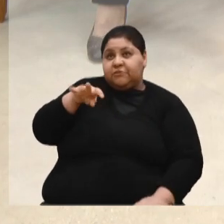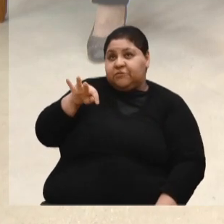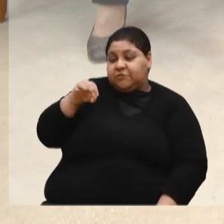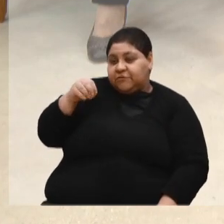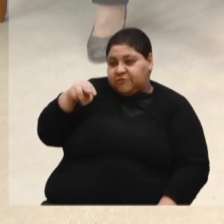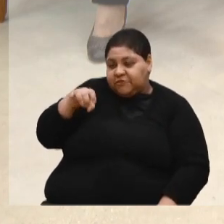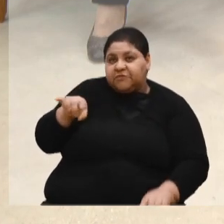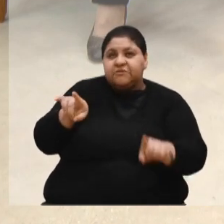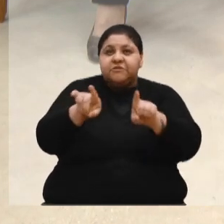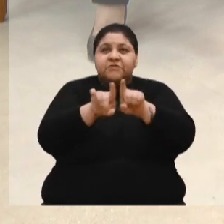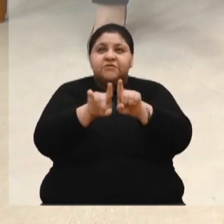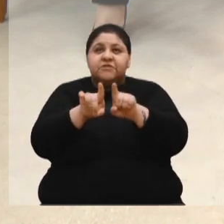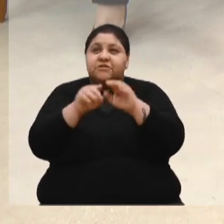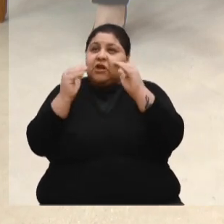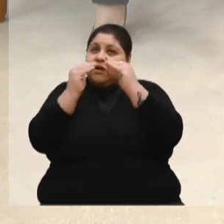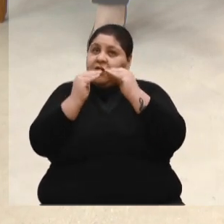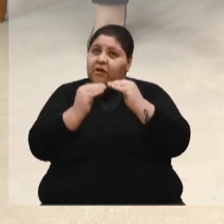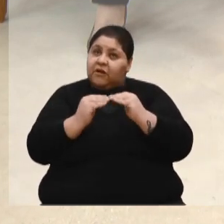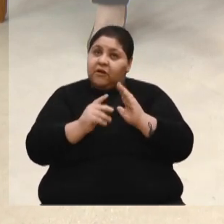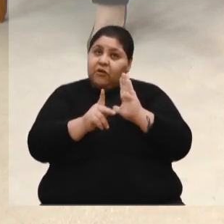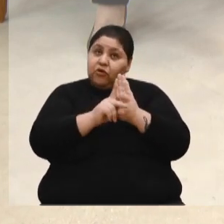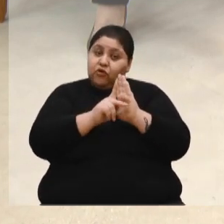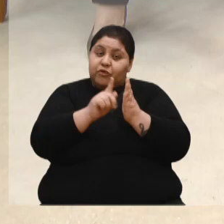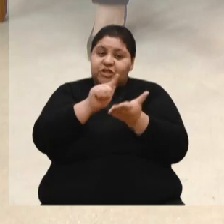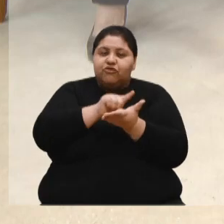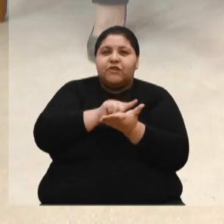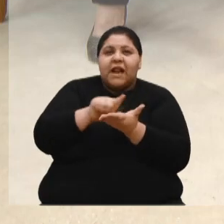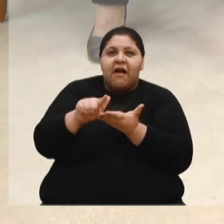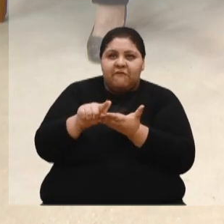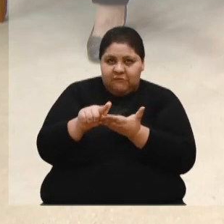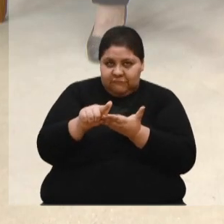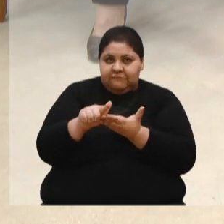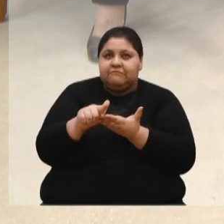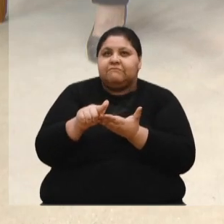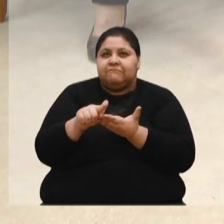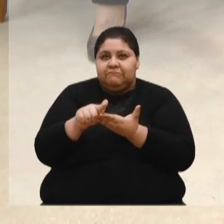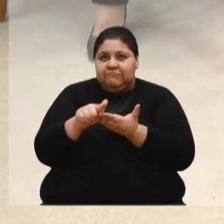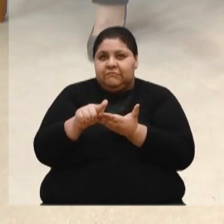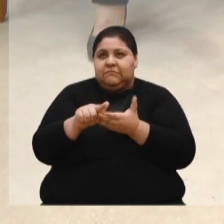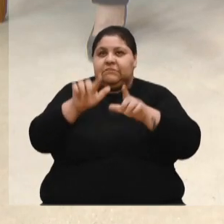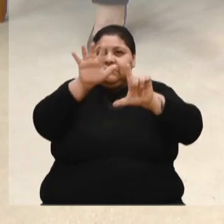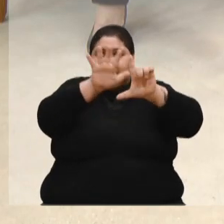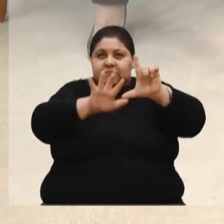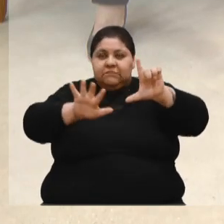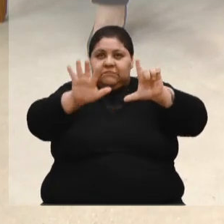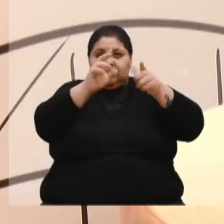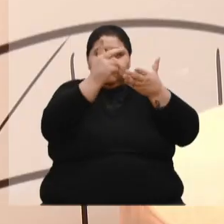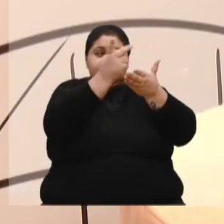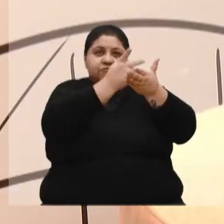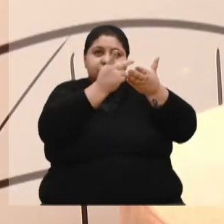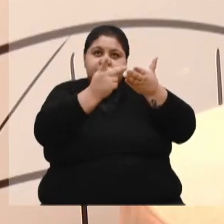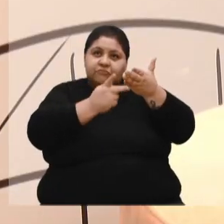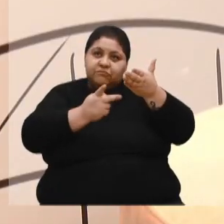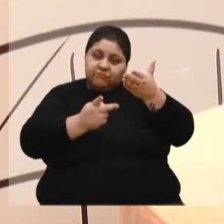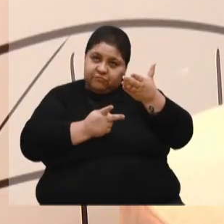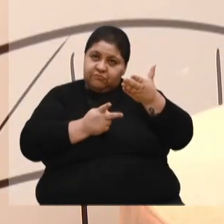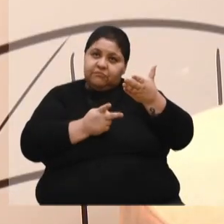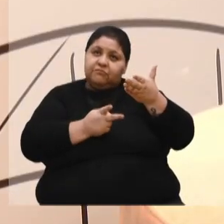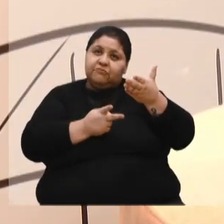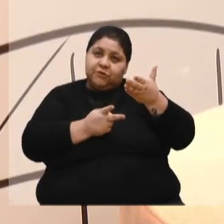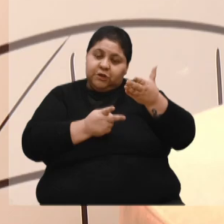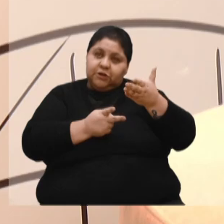Giacomin e dialoga com a imagem que é do projeto gráfico, imagem do ilustrador,